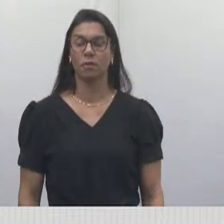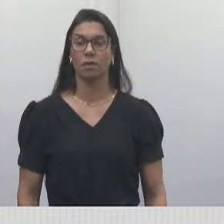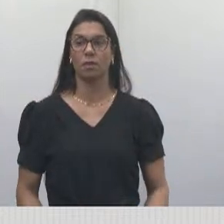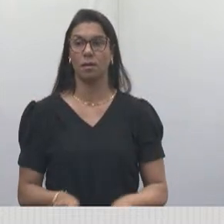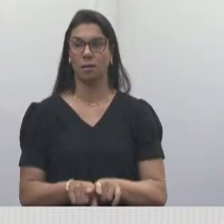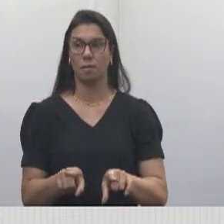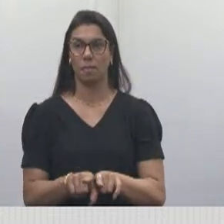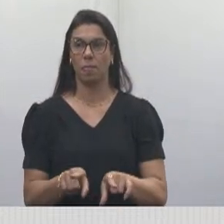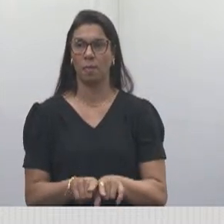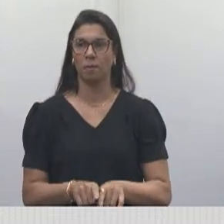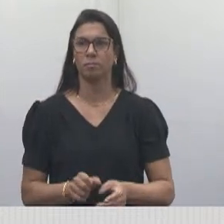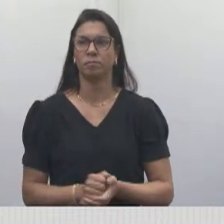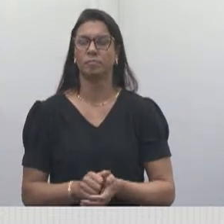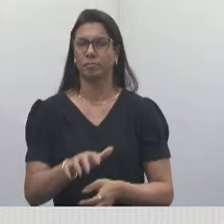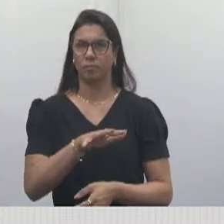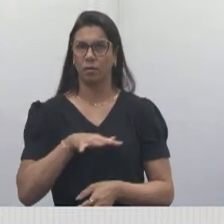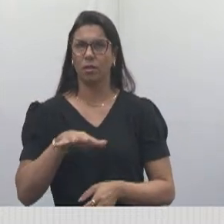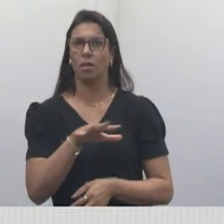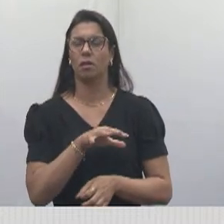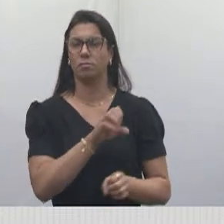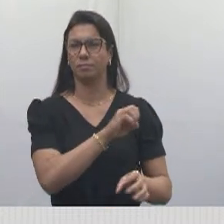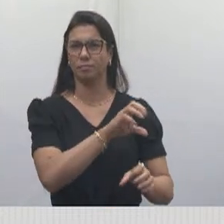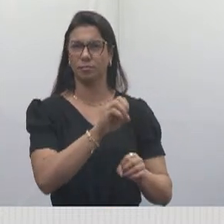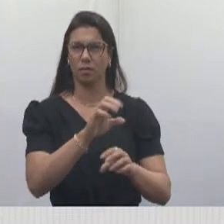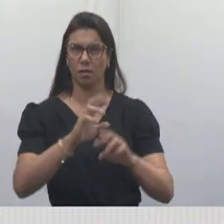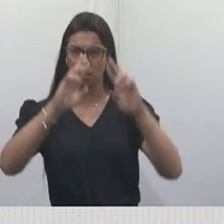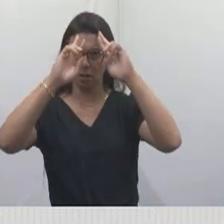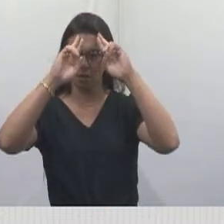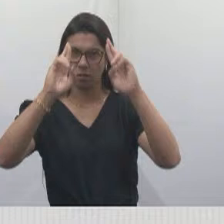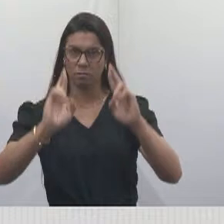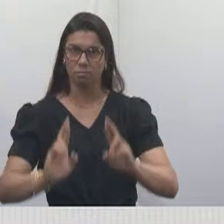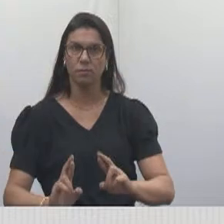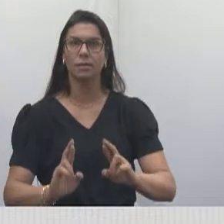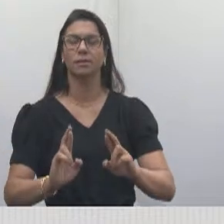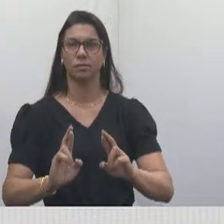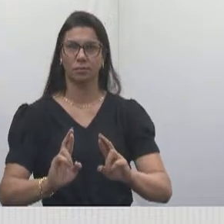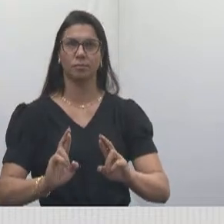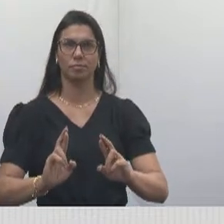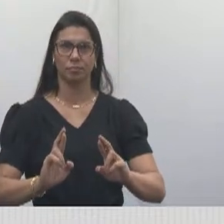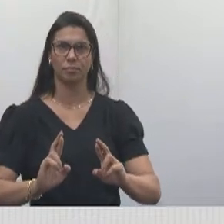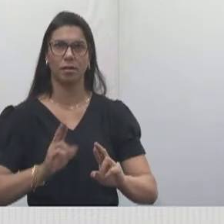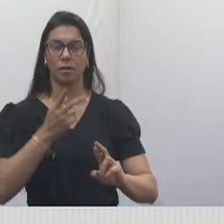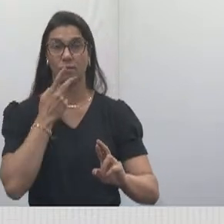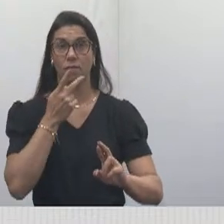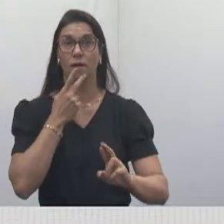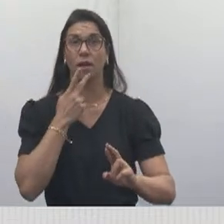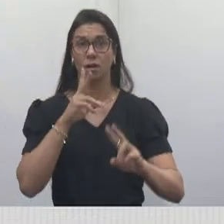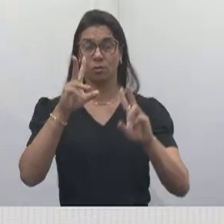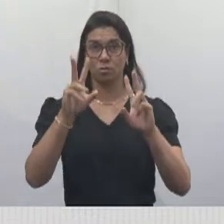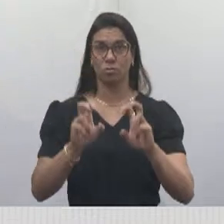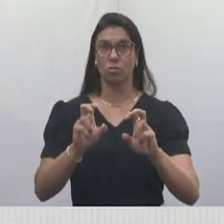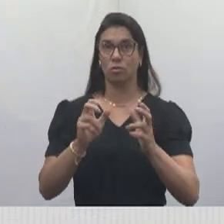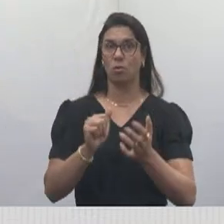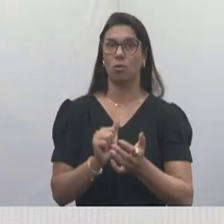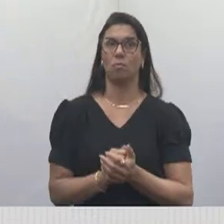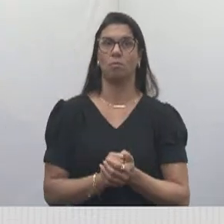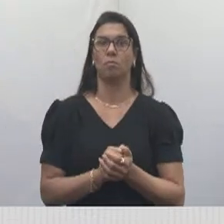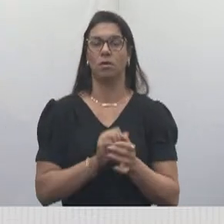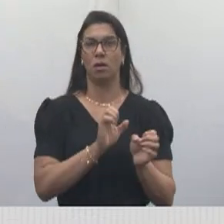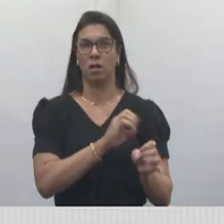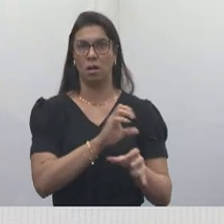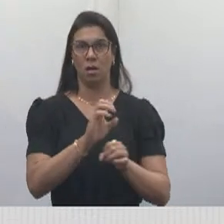Apontamento da escola. Aqui, com todo respeito aos meus nobres colegas que falaram um pouquinho de educação, 3 coisas